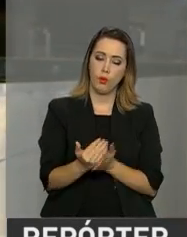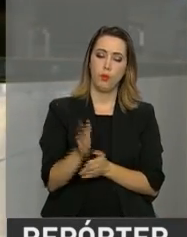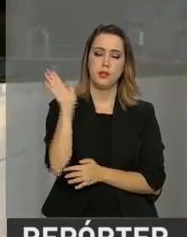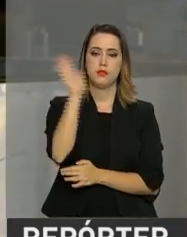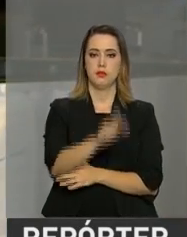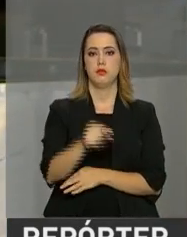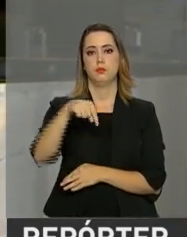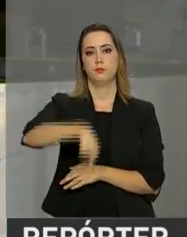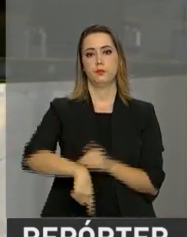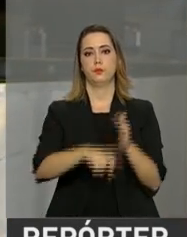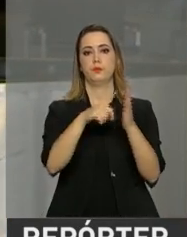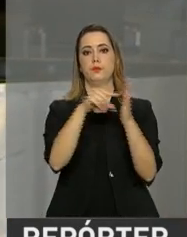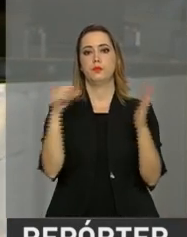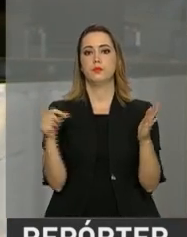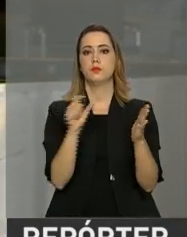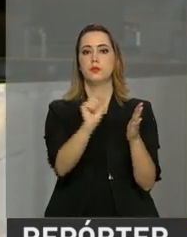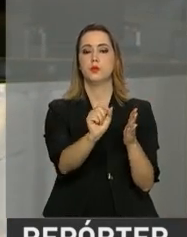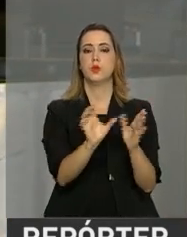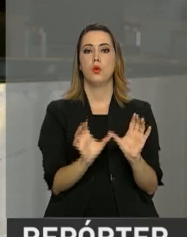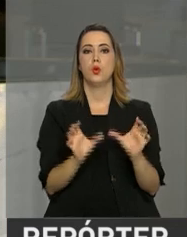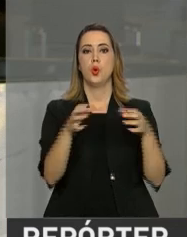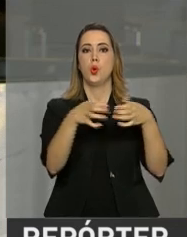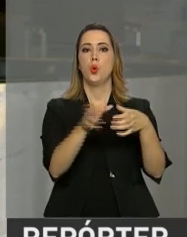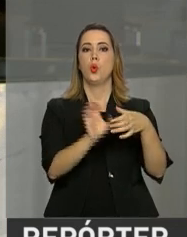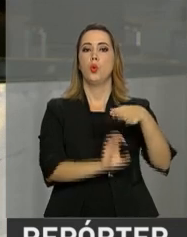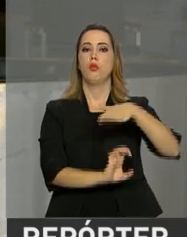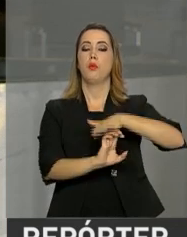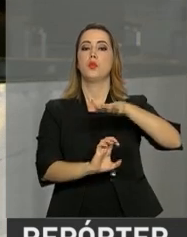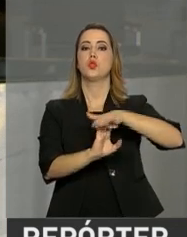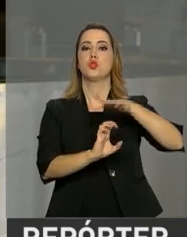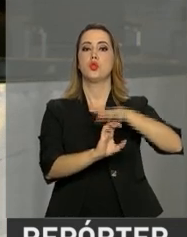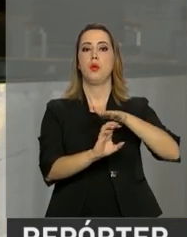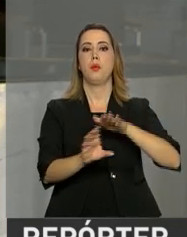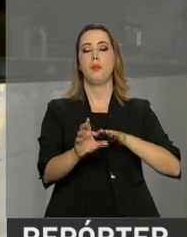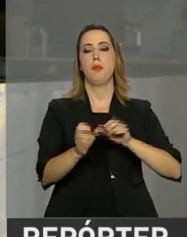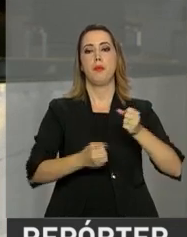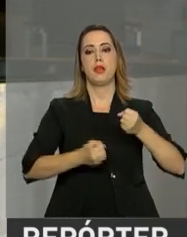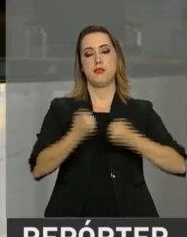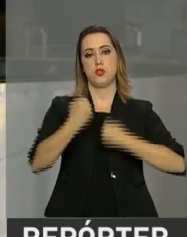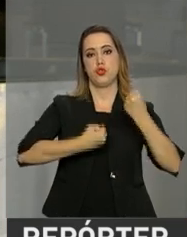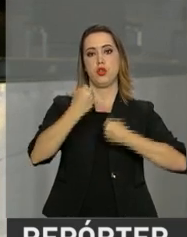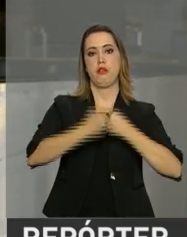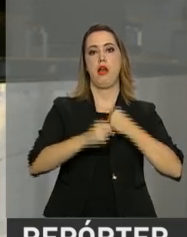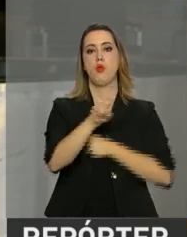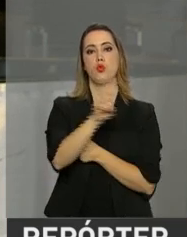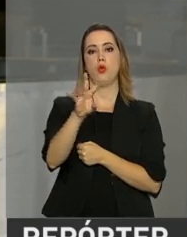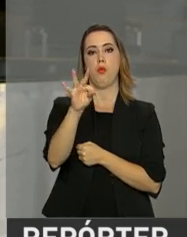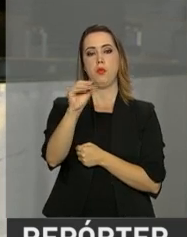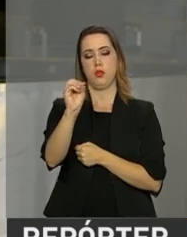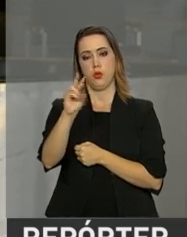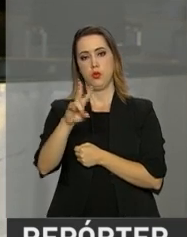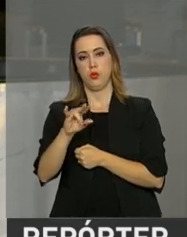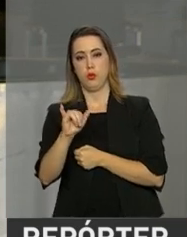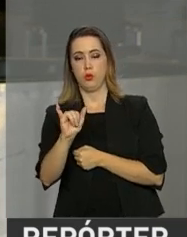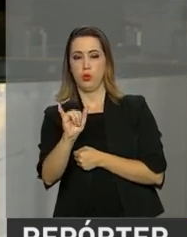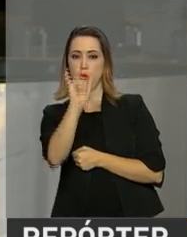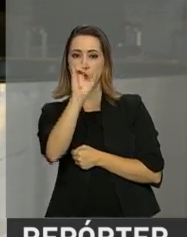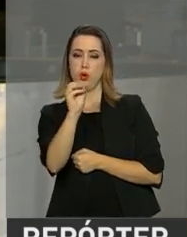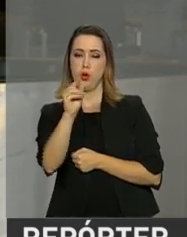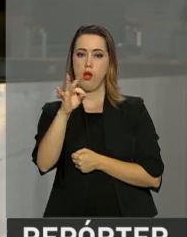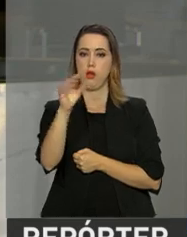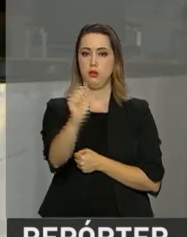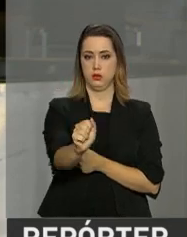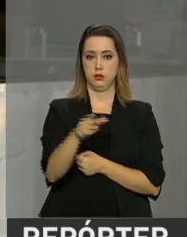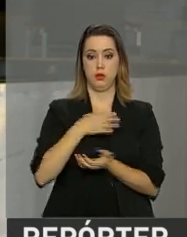Palácio do Planalto a montadora japonesa Toyota anunciou um novo investimento ento de mais de 6 600 milhões de